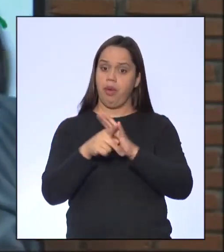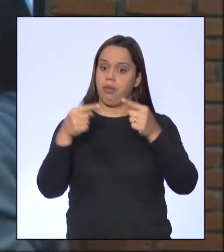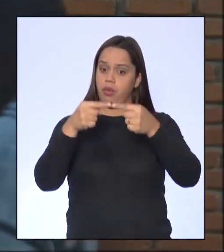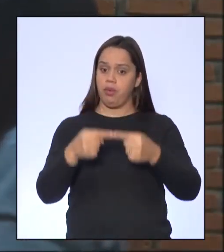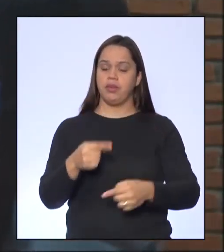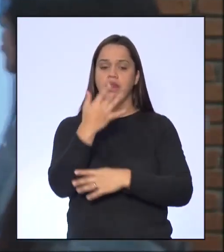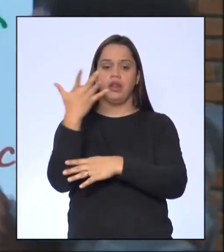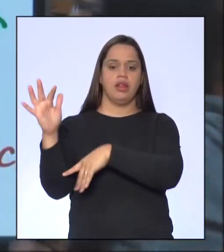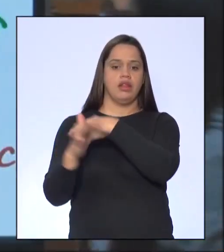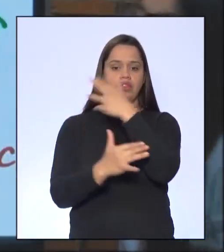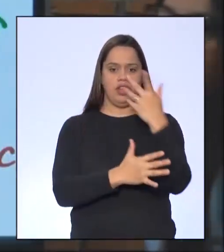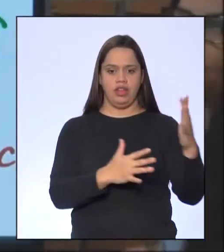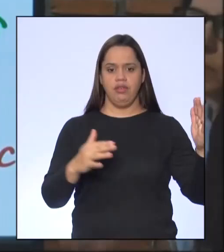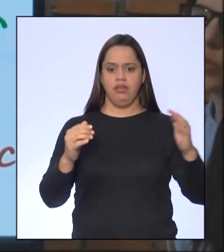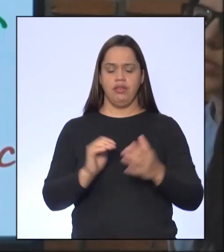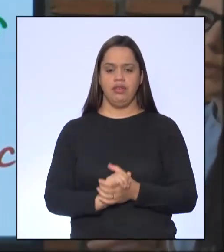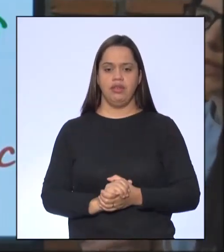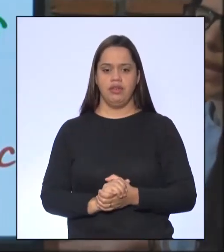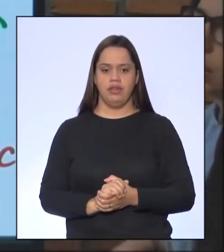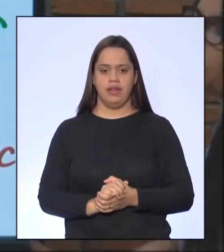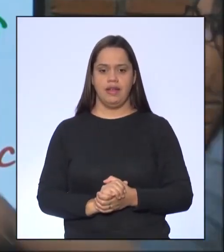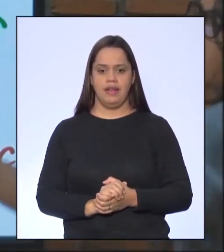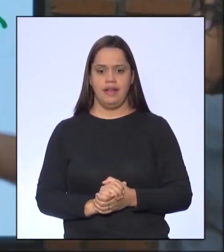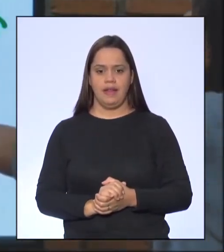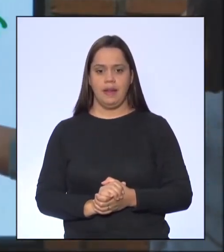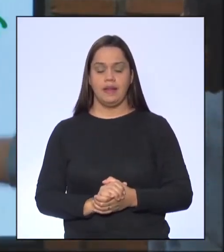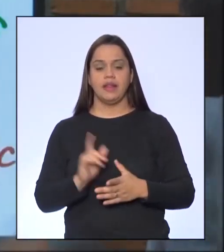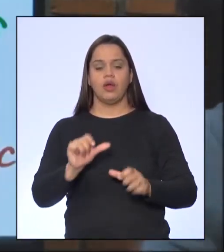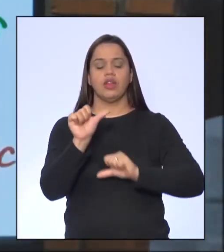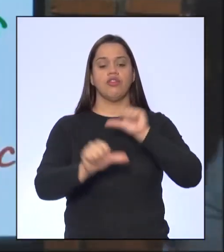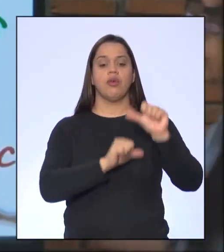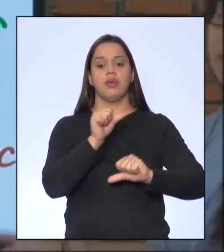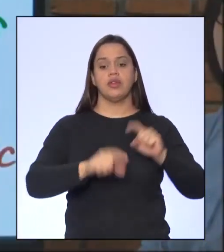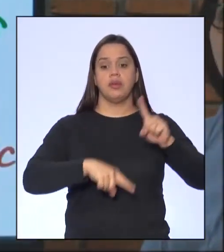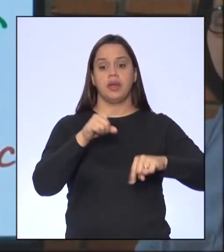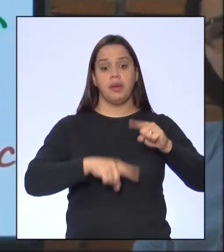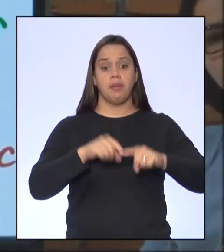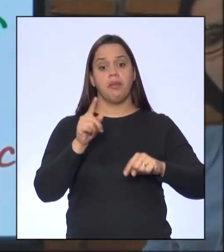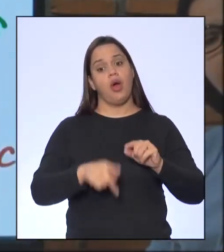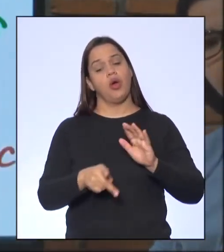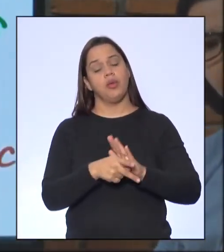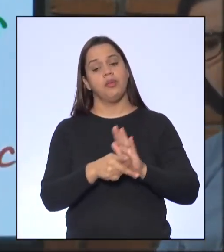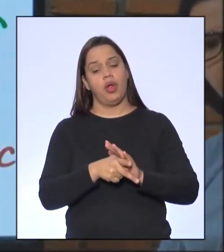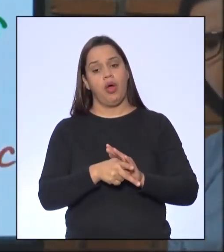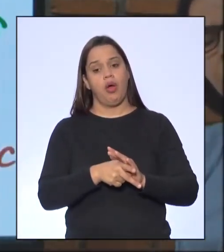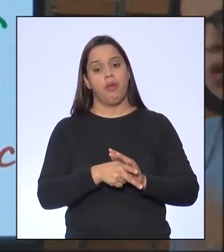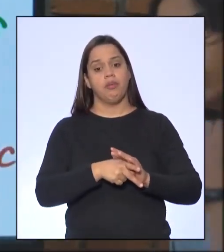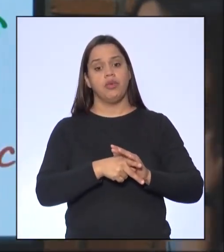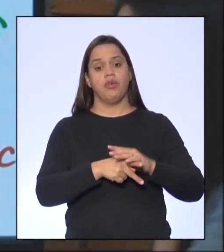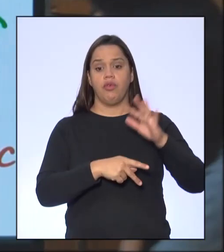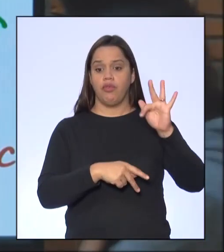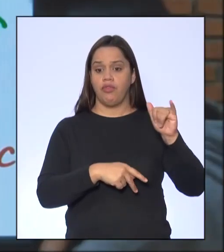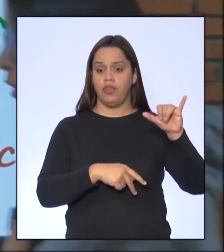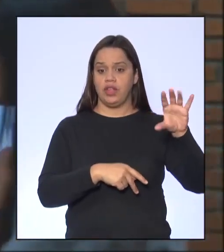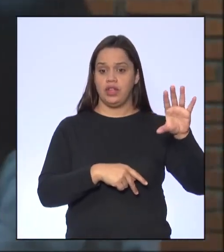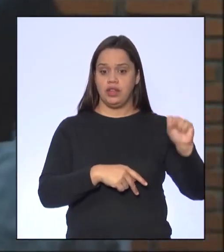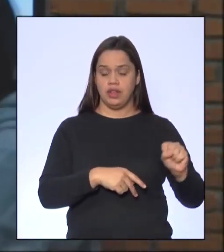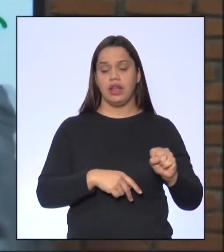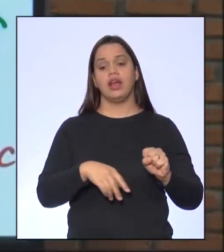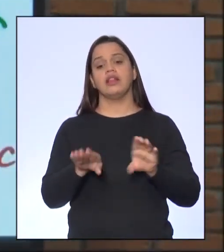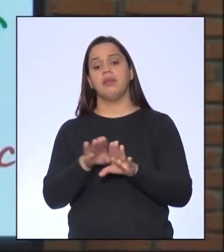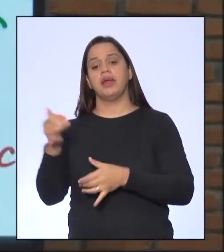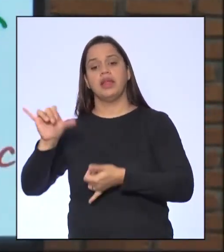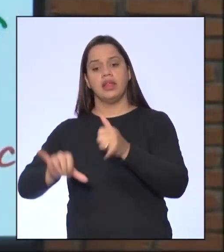Legal? Transformações. As transformações da matéria elas podem ser tanto de forma física quanto de forma química. Como assim,